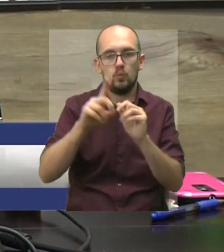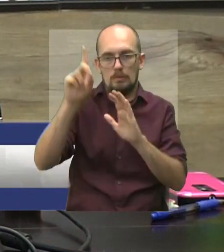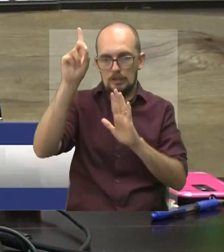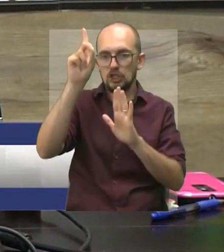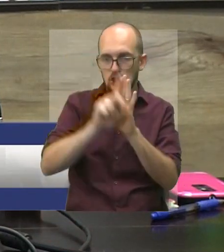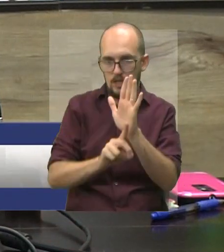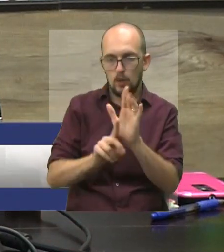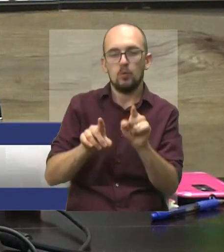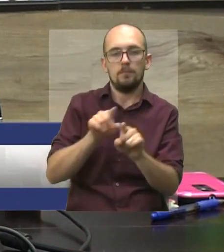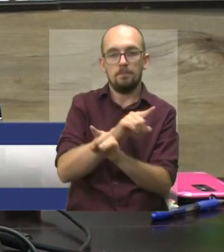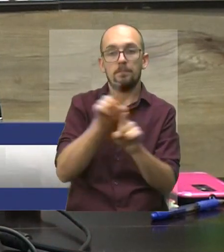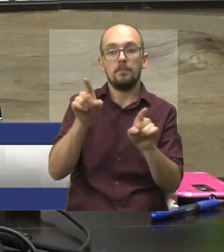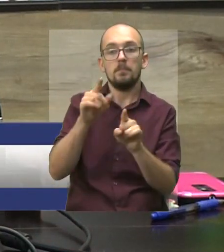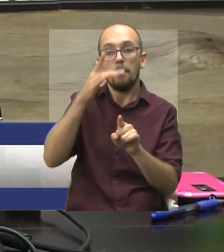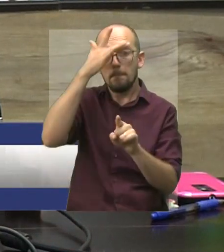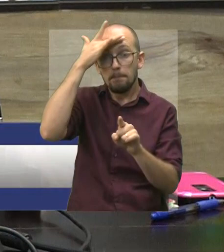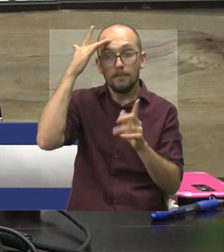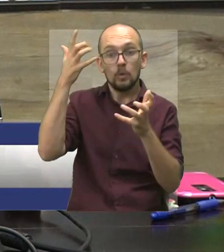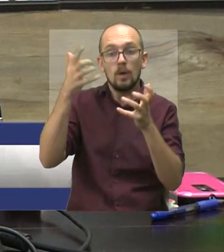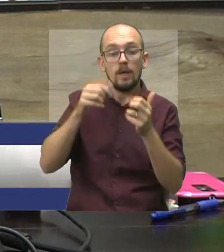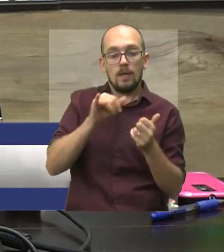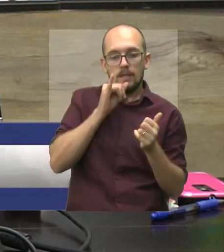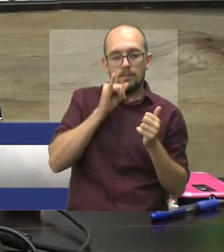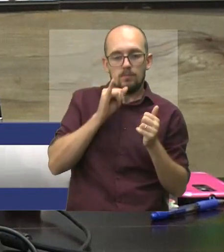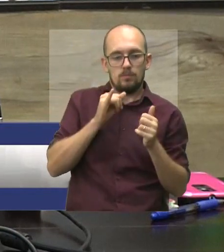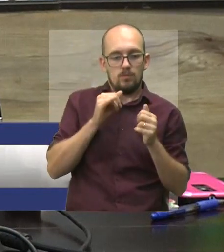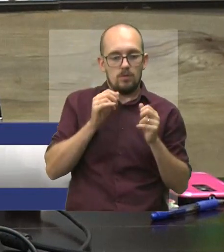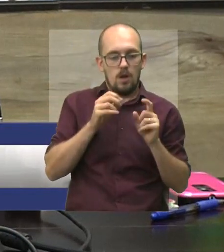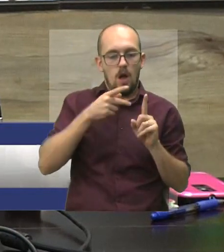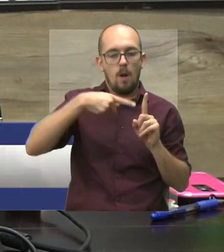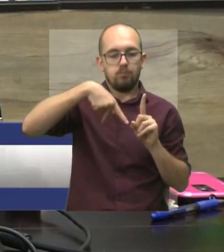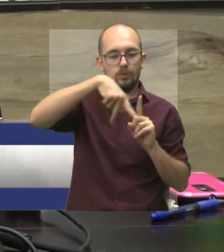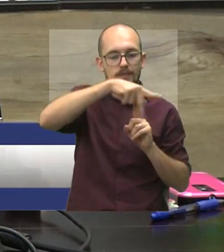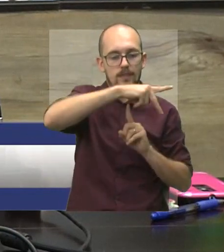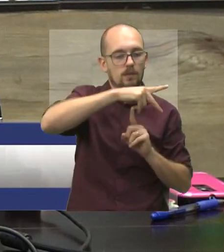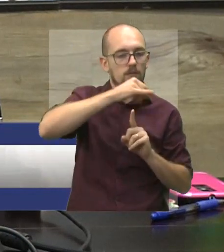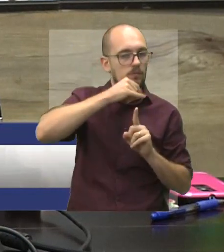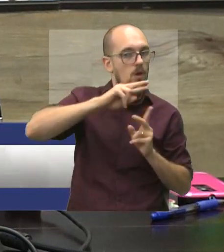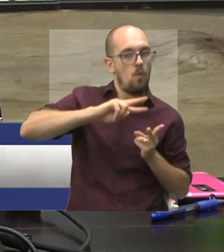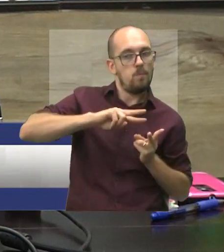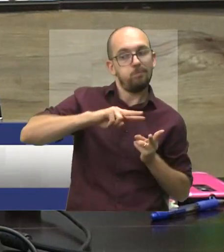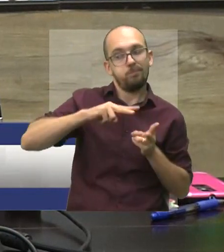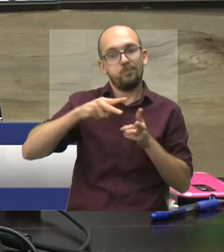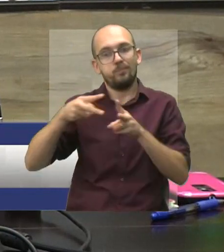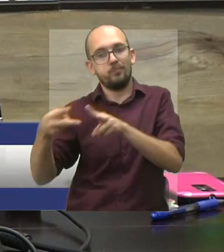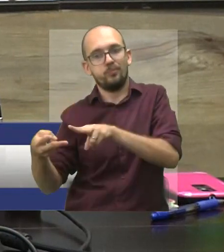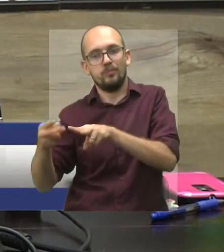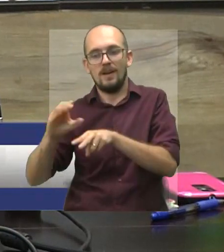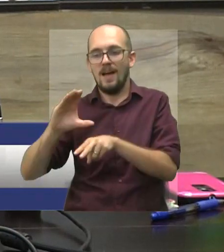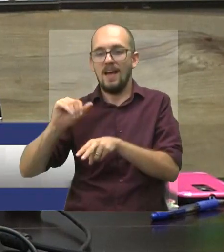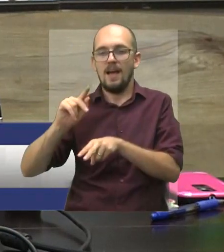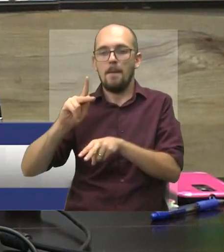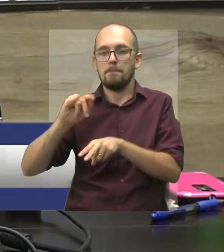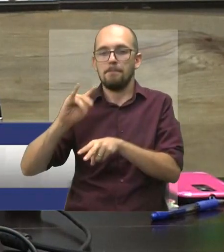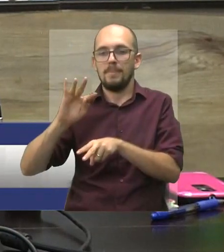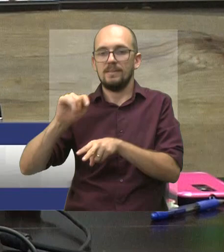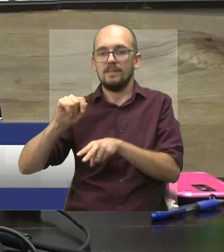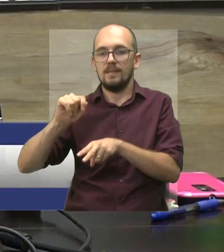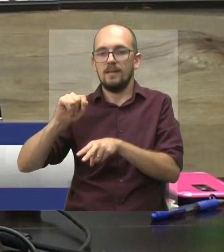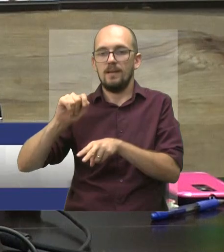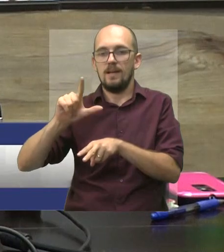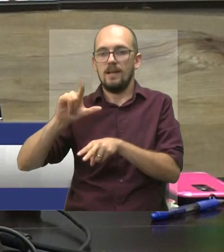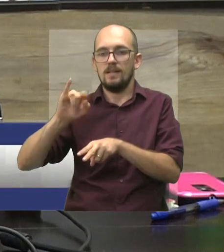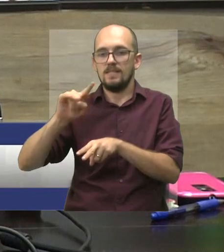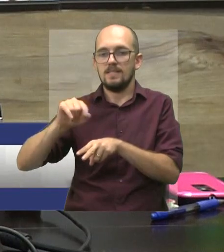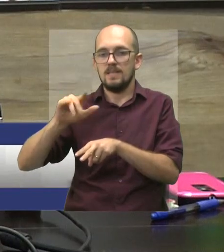Quem quiser mudar para a capitalização, o trabalhador ou a entidade ou a